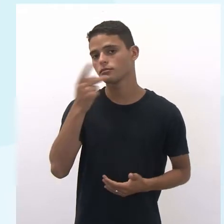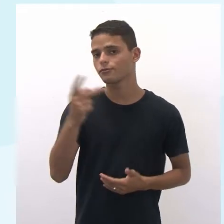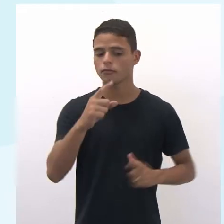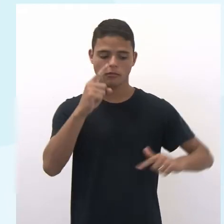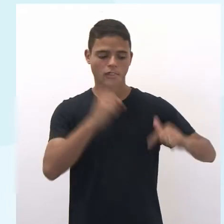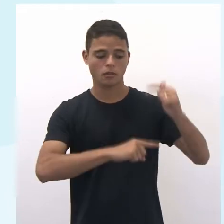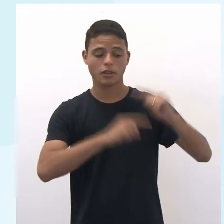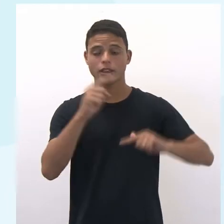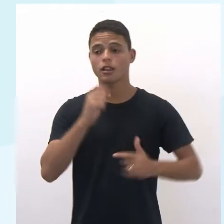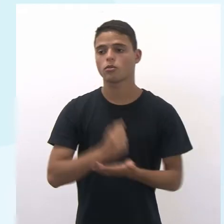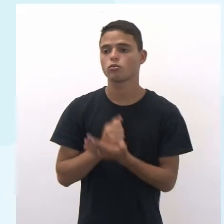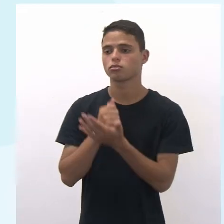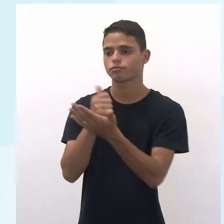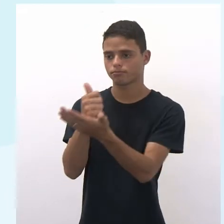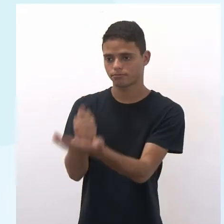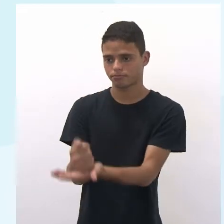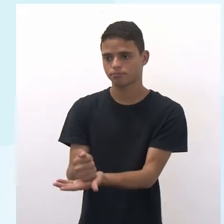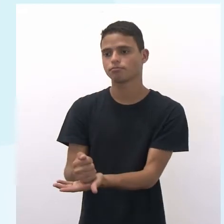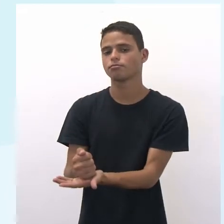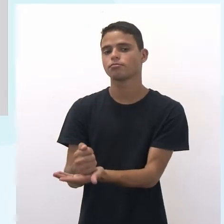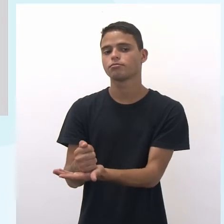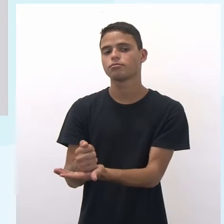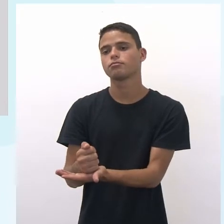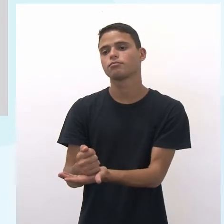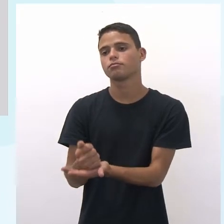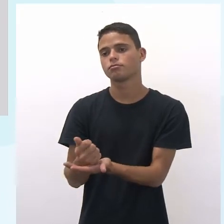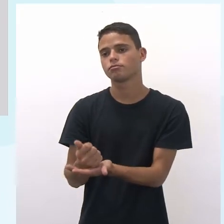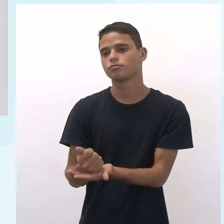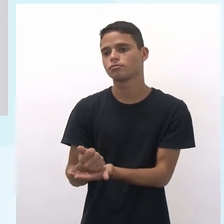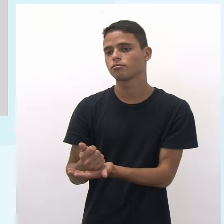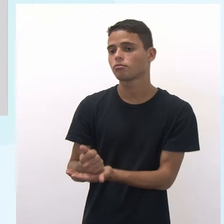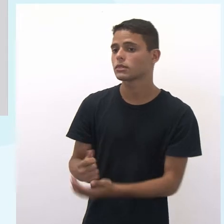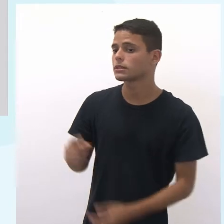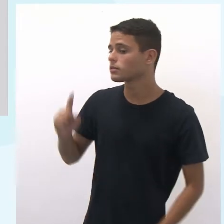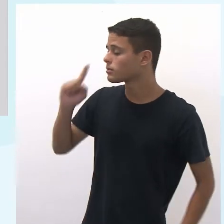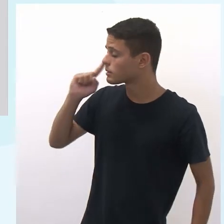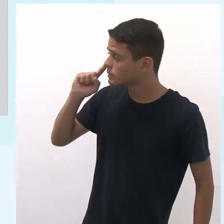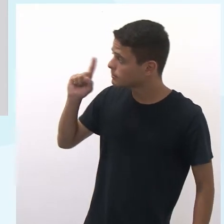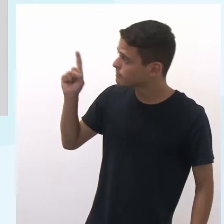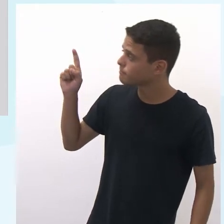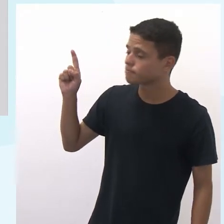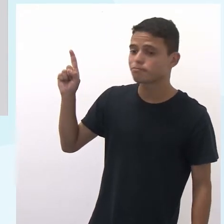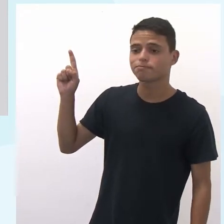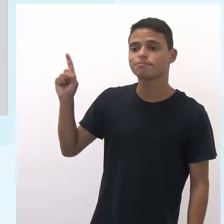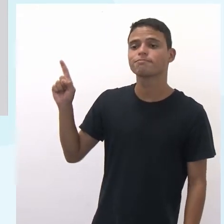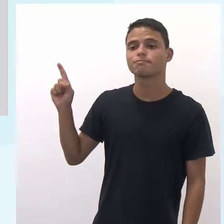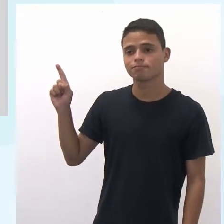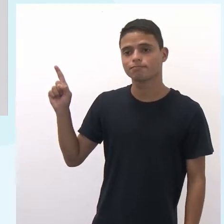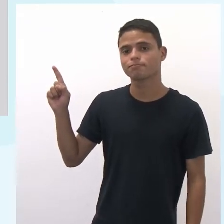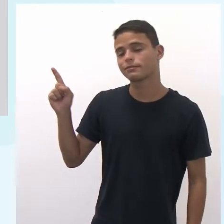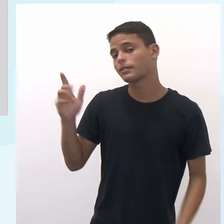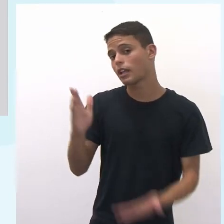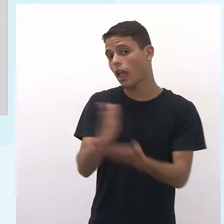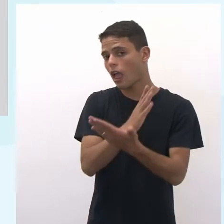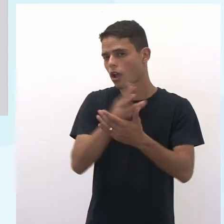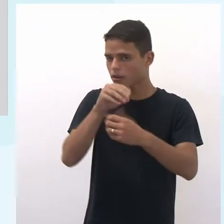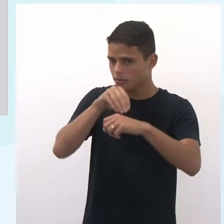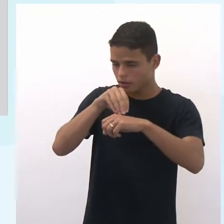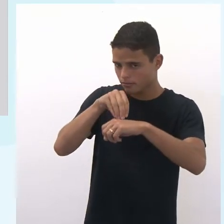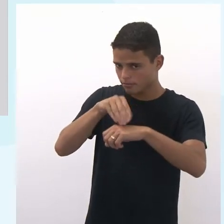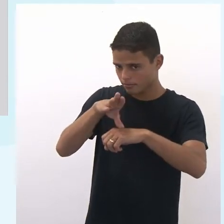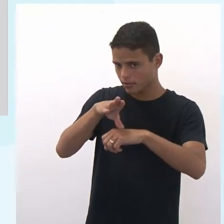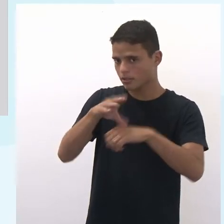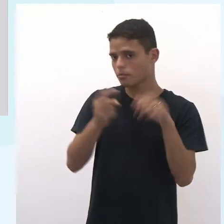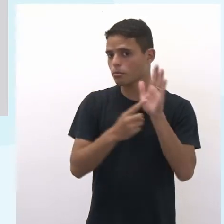material de apoio, professora Sandra. Vamos aqui analisar algumas dicas que aparecem nos cadernos. Nós pensamos algumas para mostrar